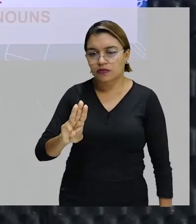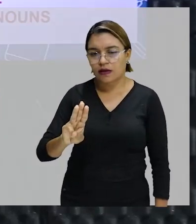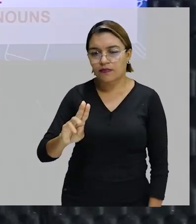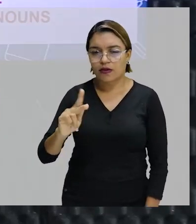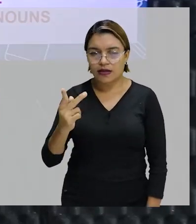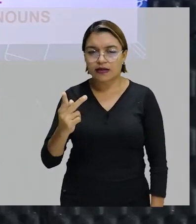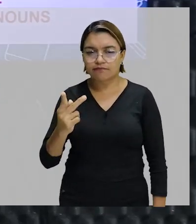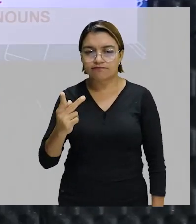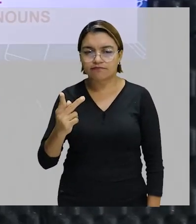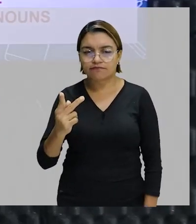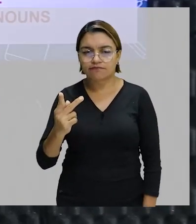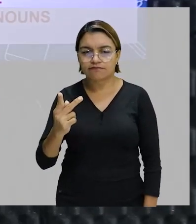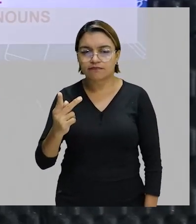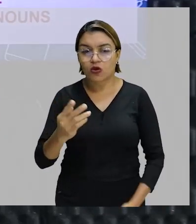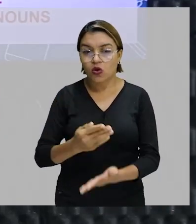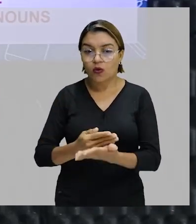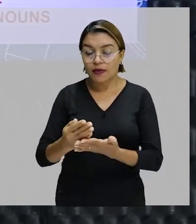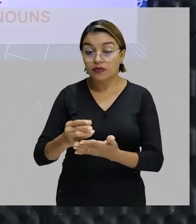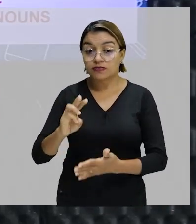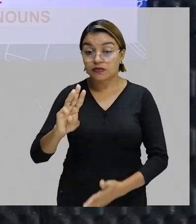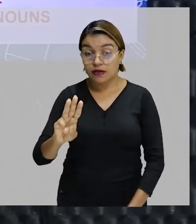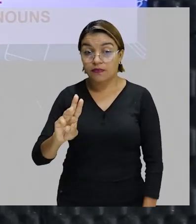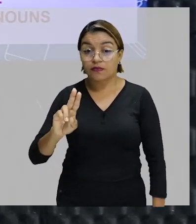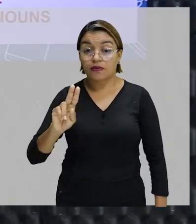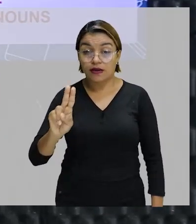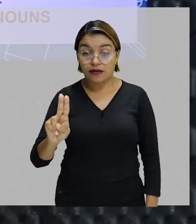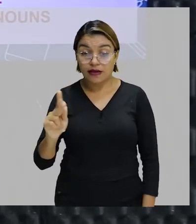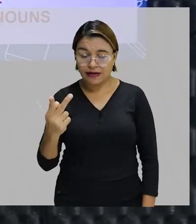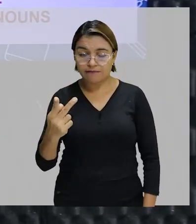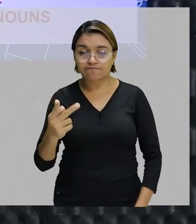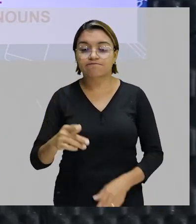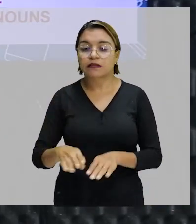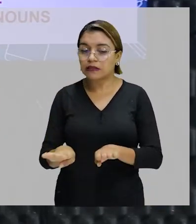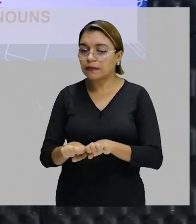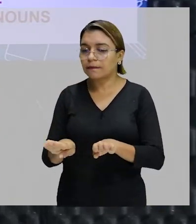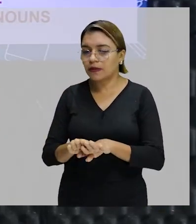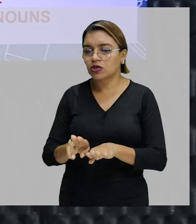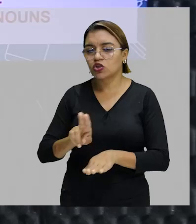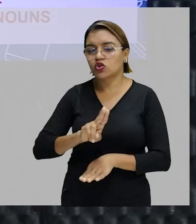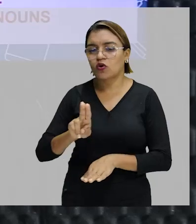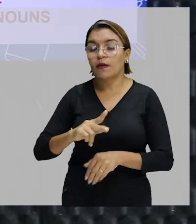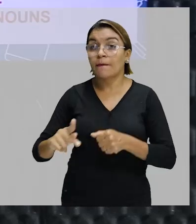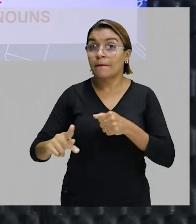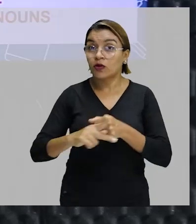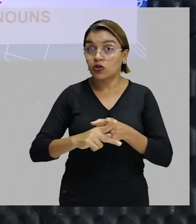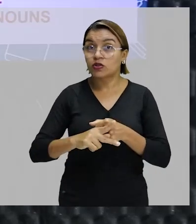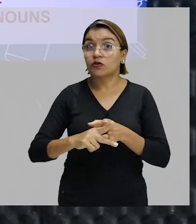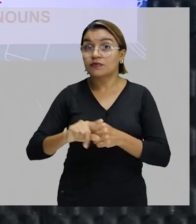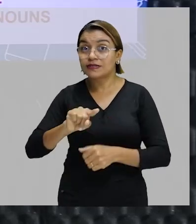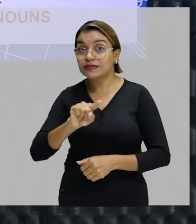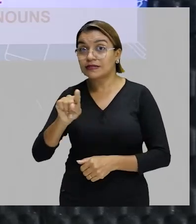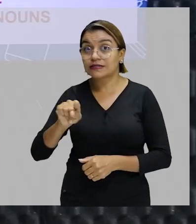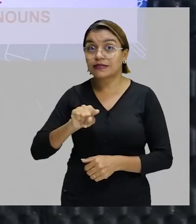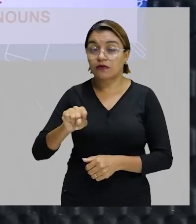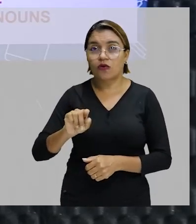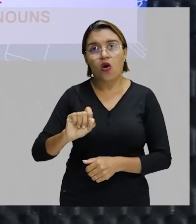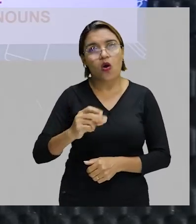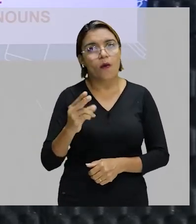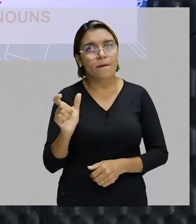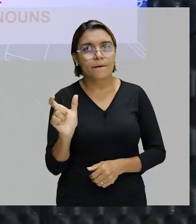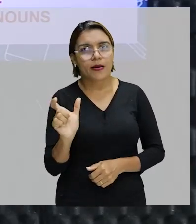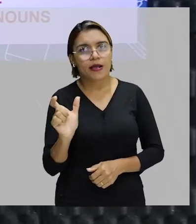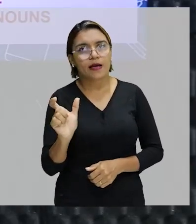começam com essas letras, WH, são também chamados de pronomes interrogativos ou